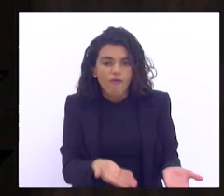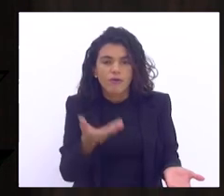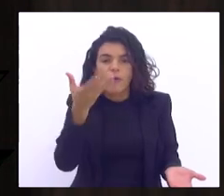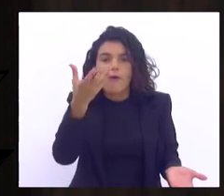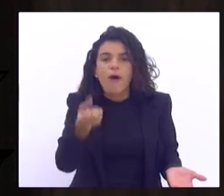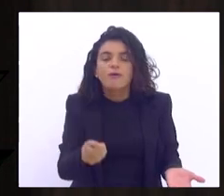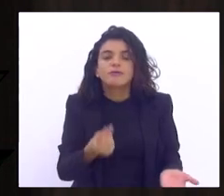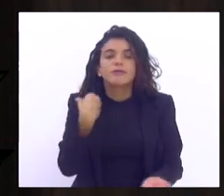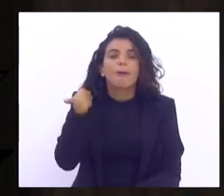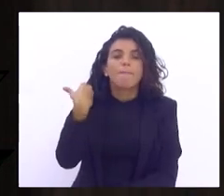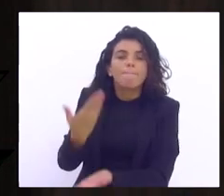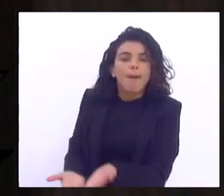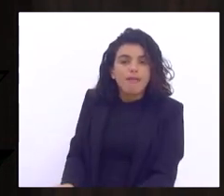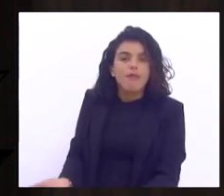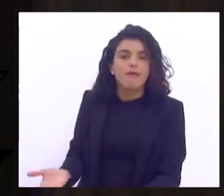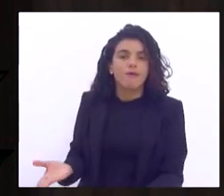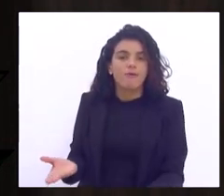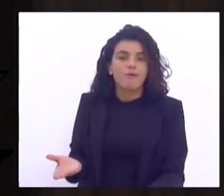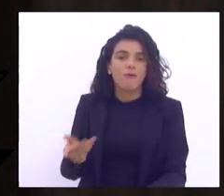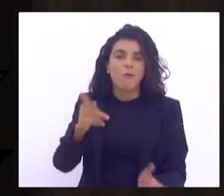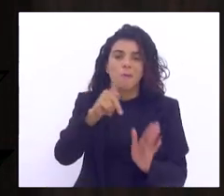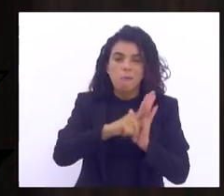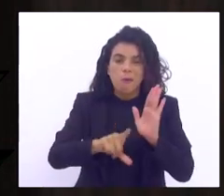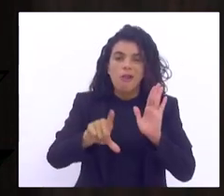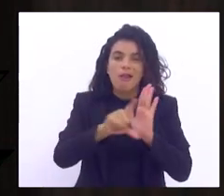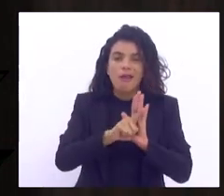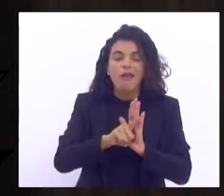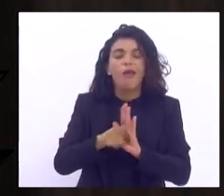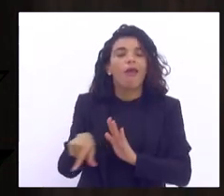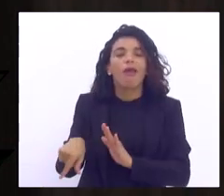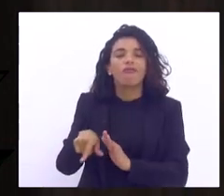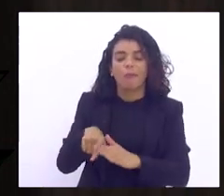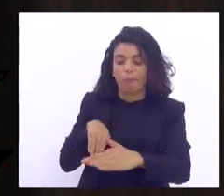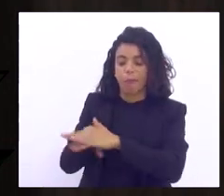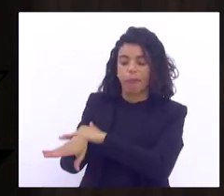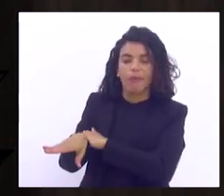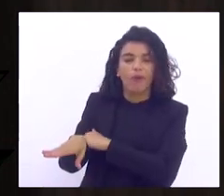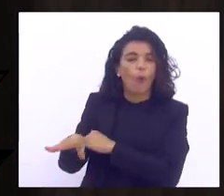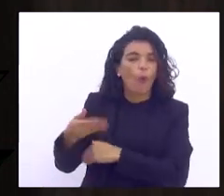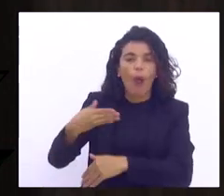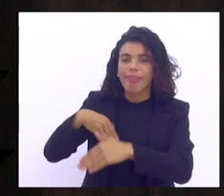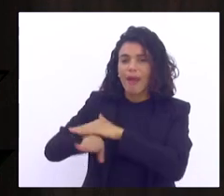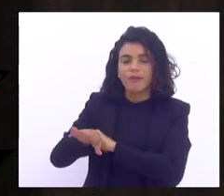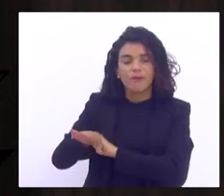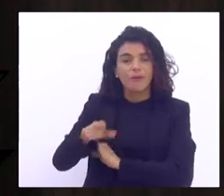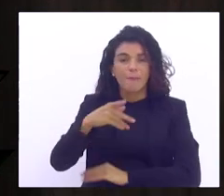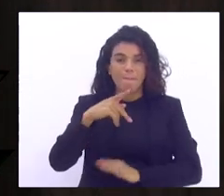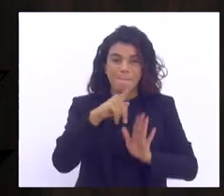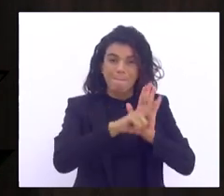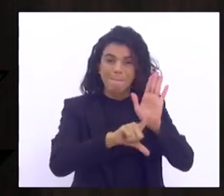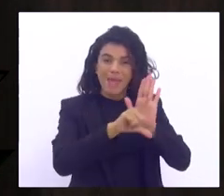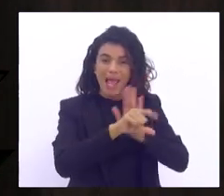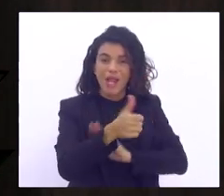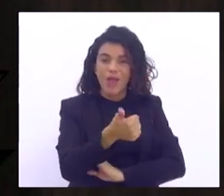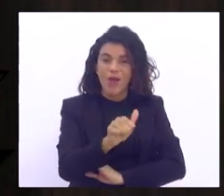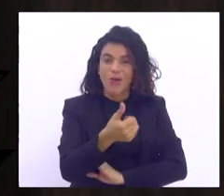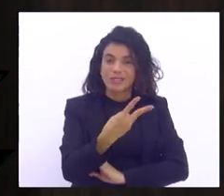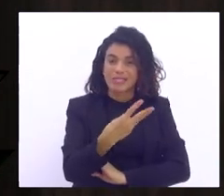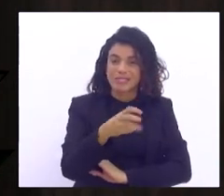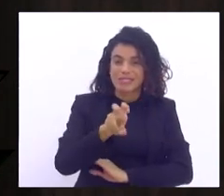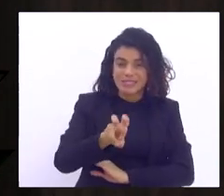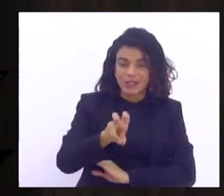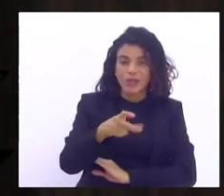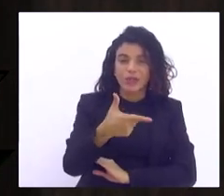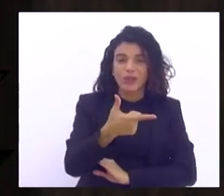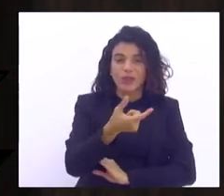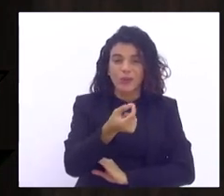a derrota. Os projetos que foram sepultados no parlamento. O doutor Henrique falou sobre o PL 1135, de 91.